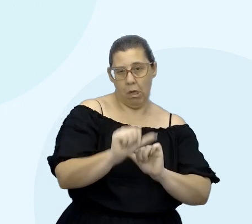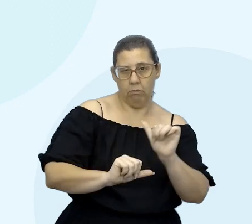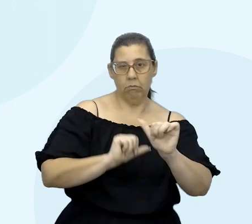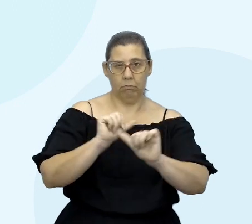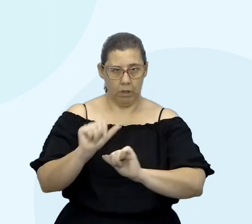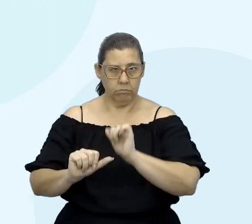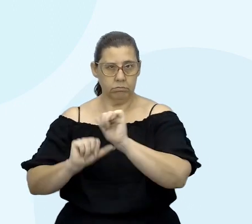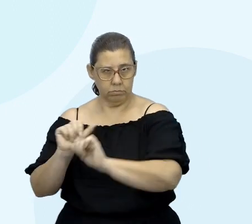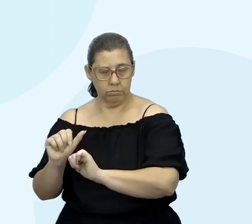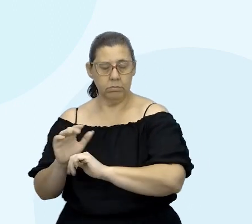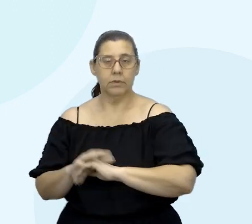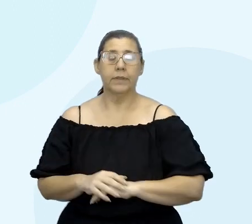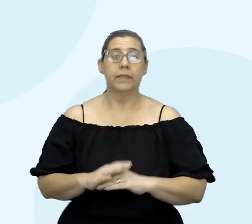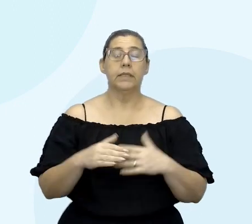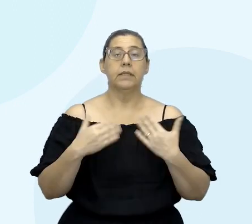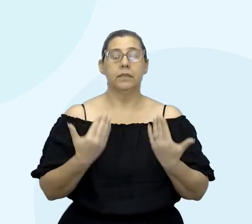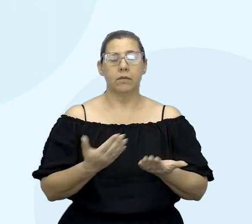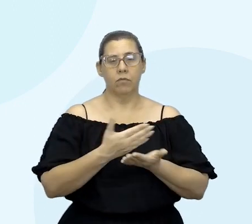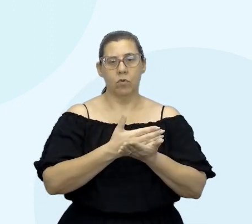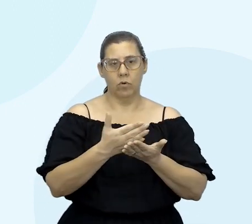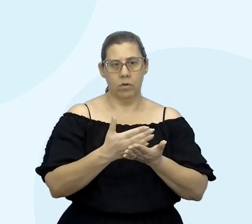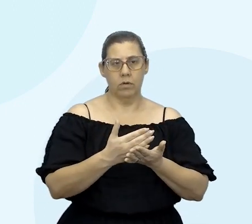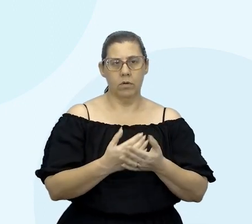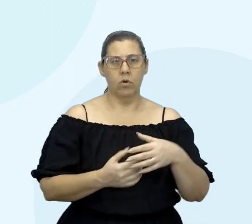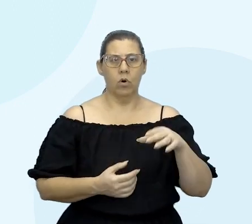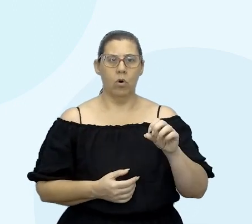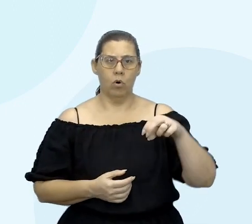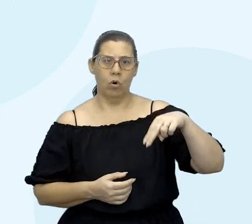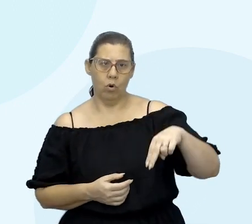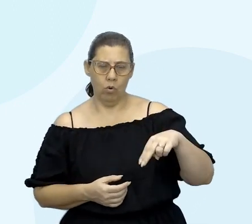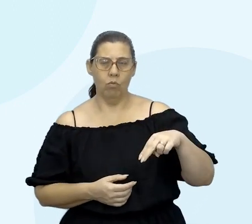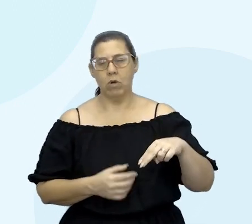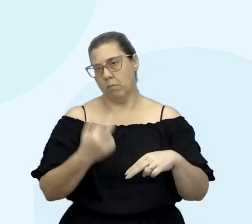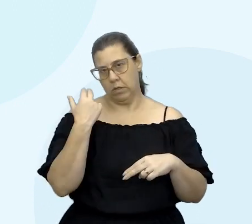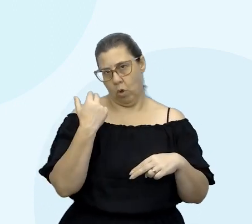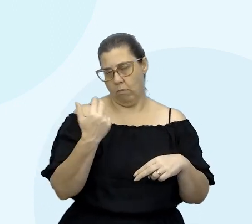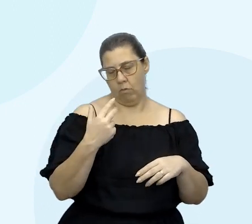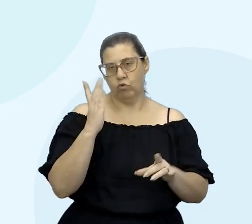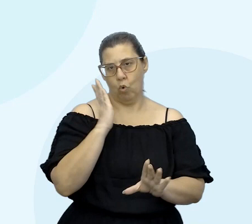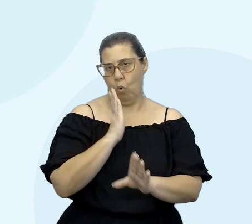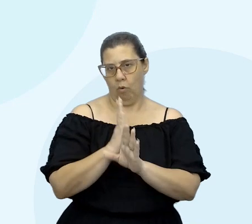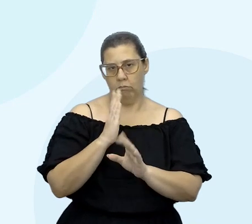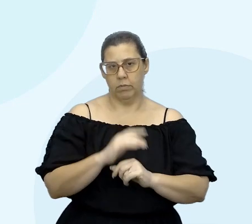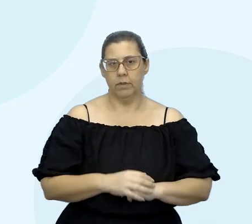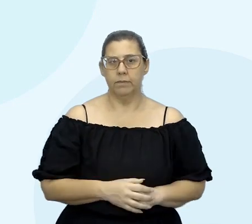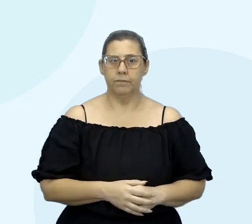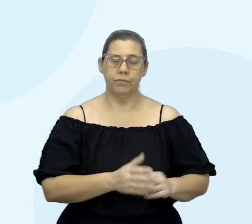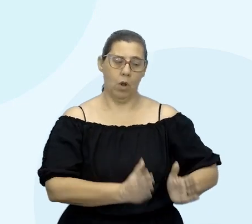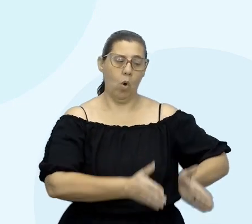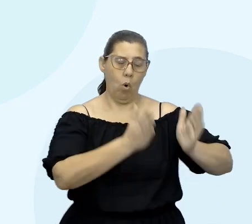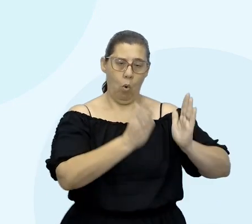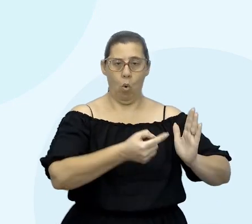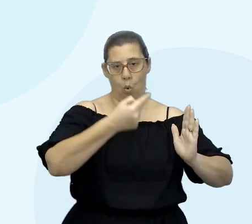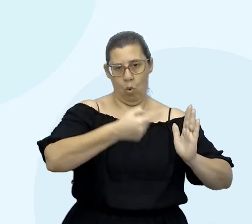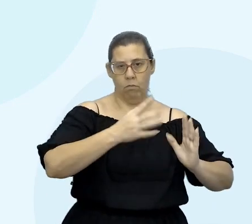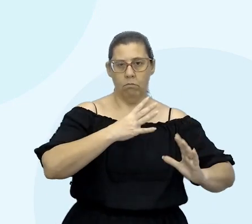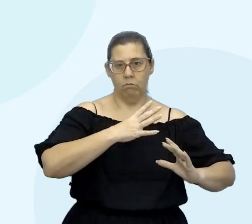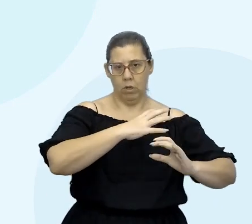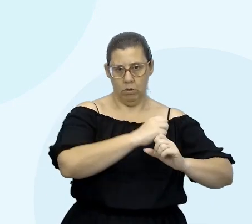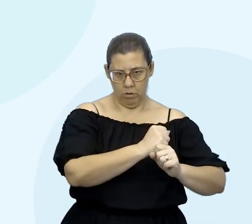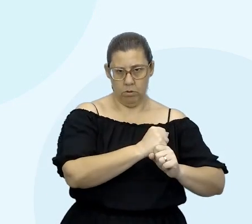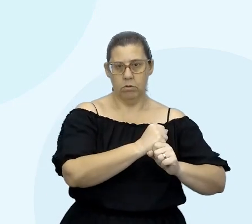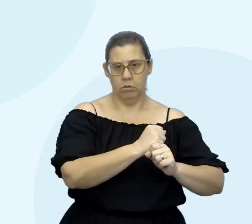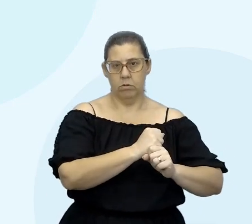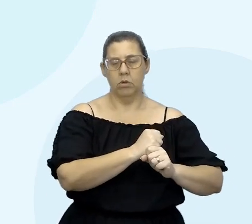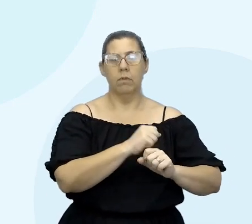uma e outra. Então vamos começar pelo on-grid, que é o mais comum, né? A etapa 1 é fazer o cálculo de